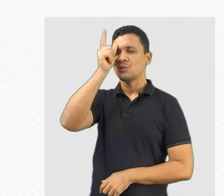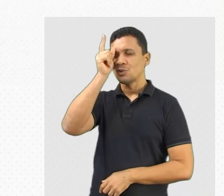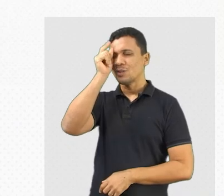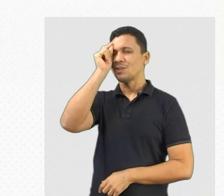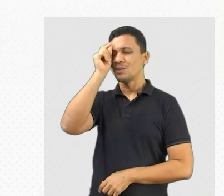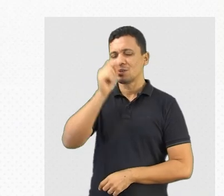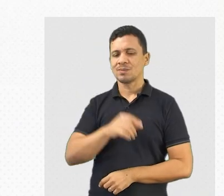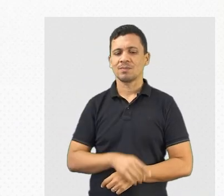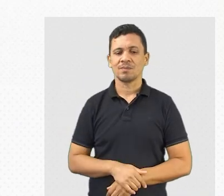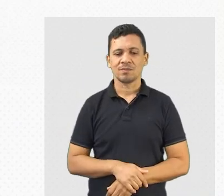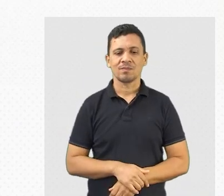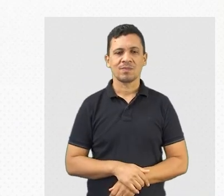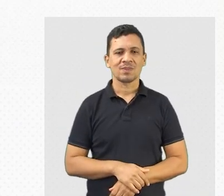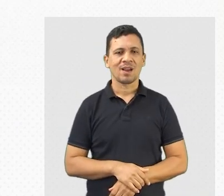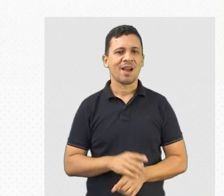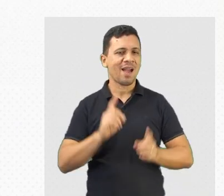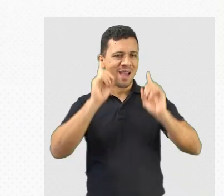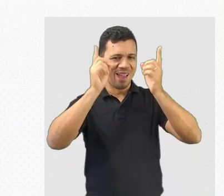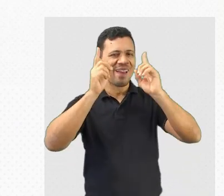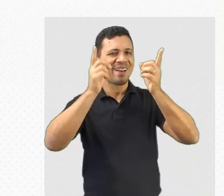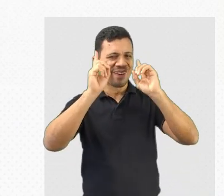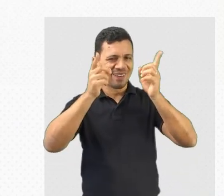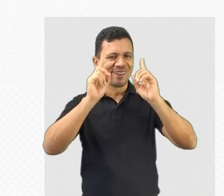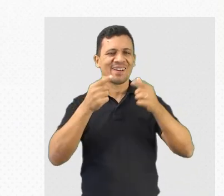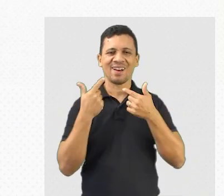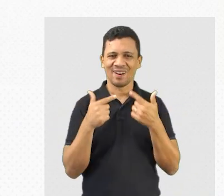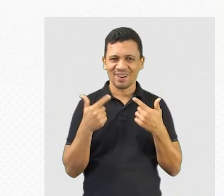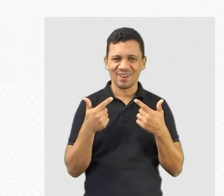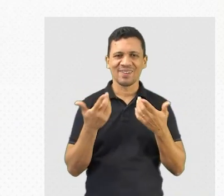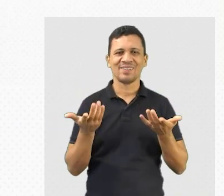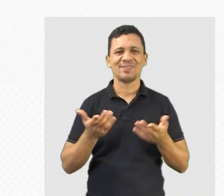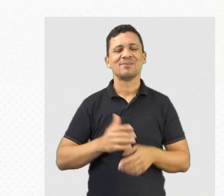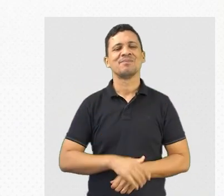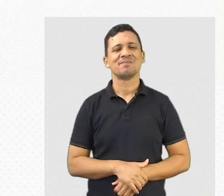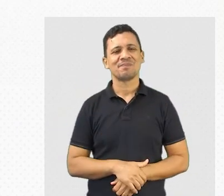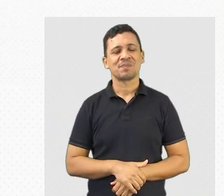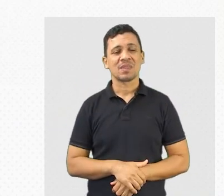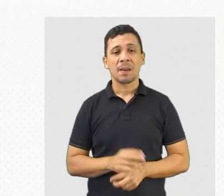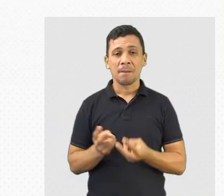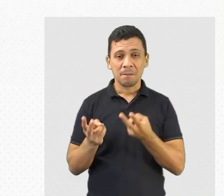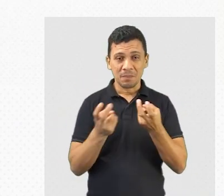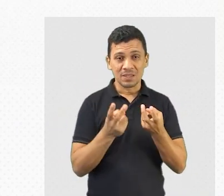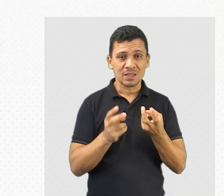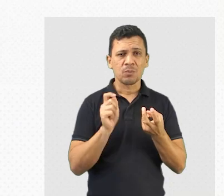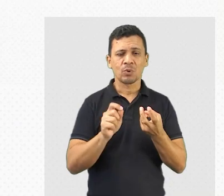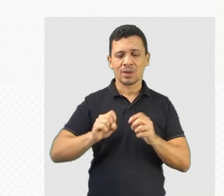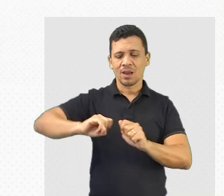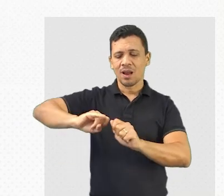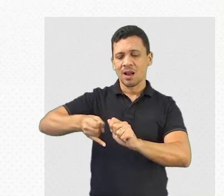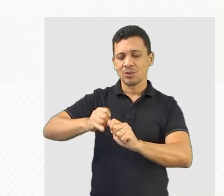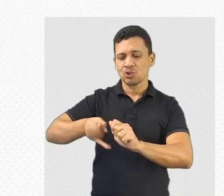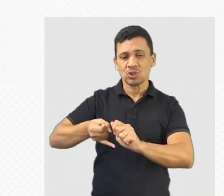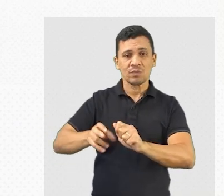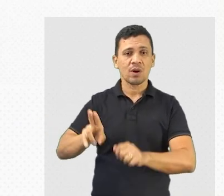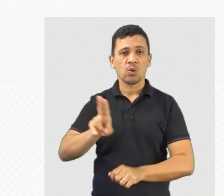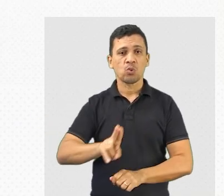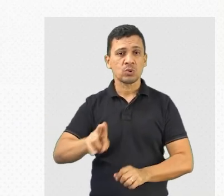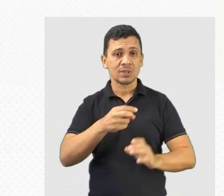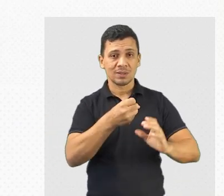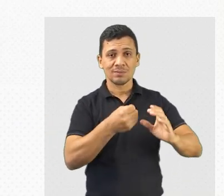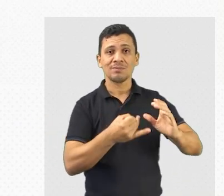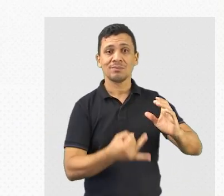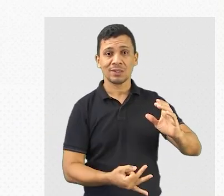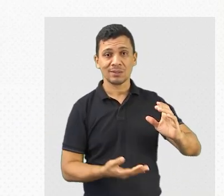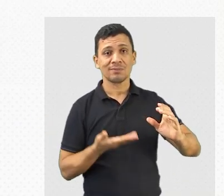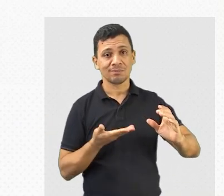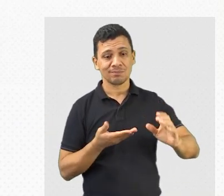relaxante. Fun, divertida. Então, percebam que os adjetivos vão ser usados para trazer essas